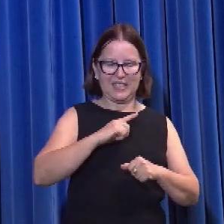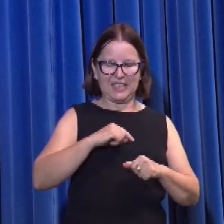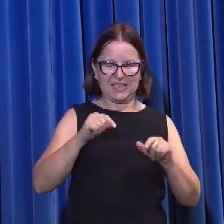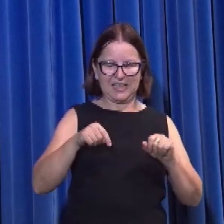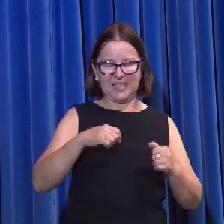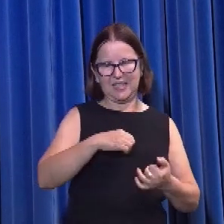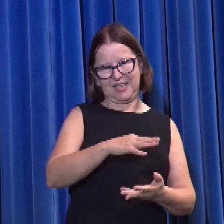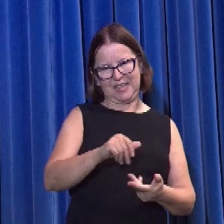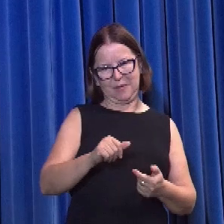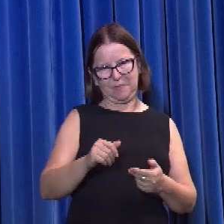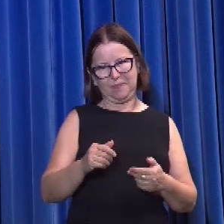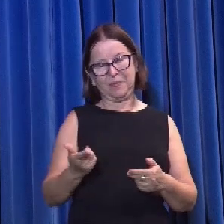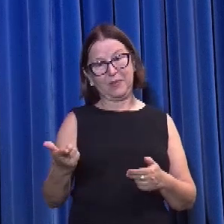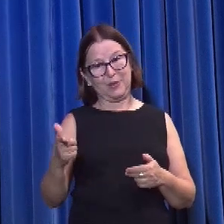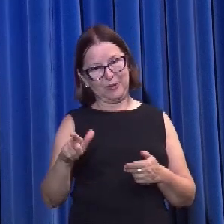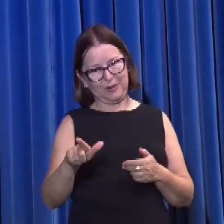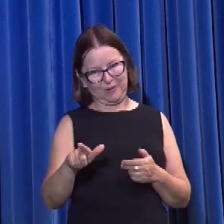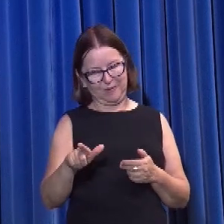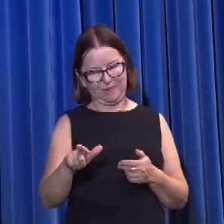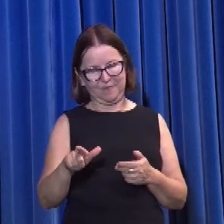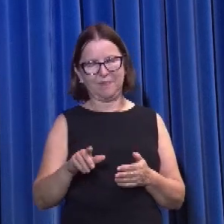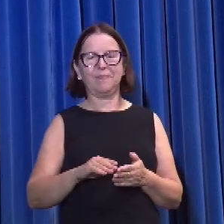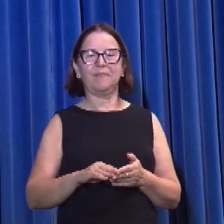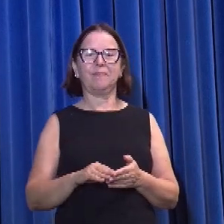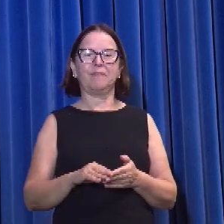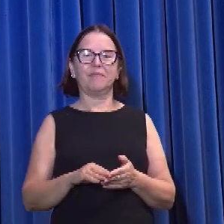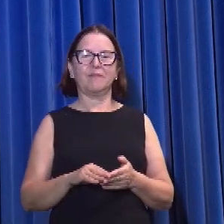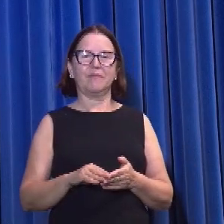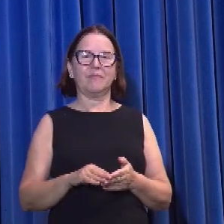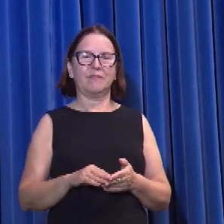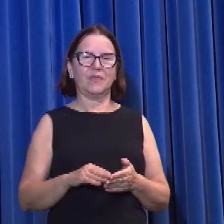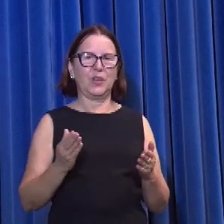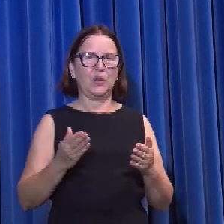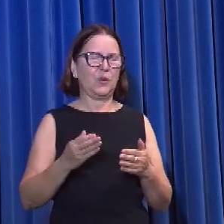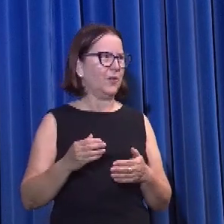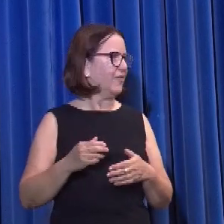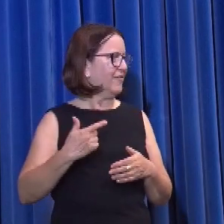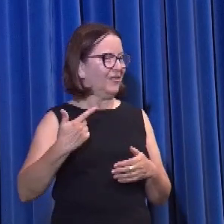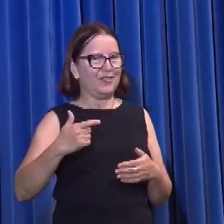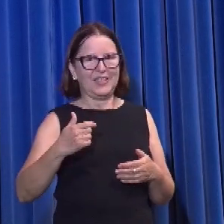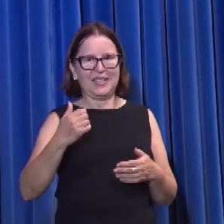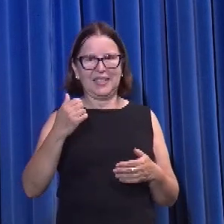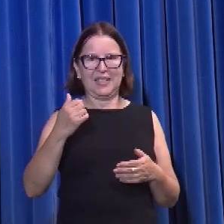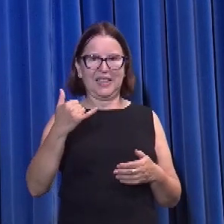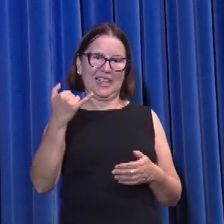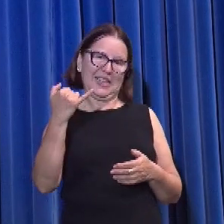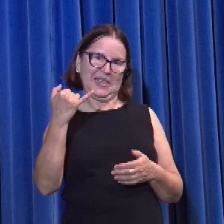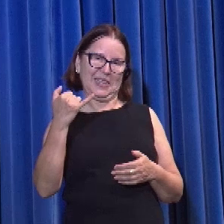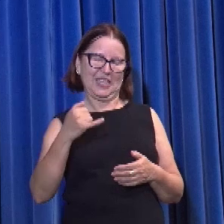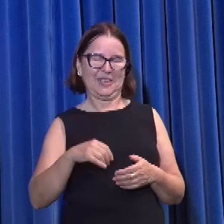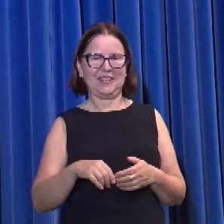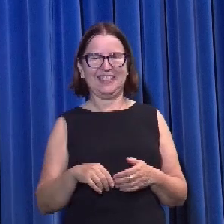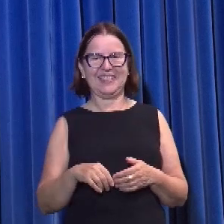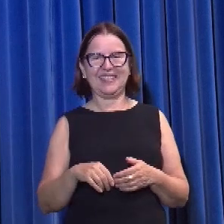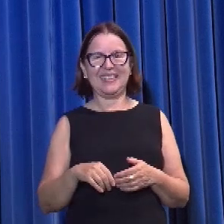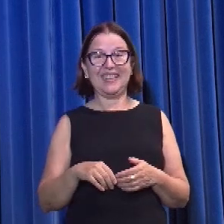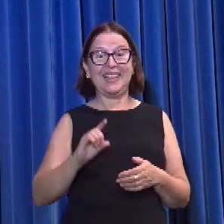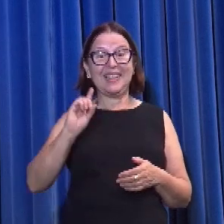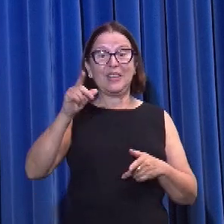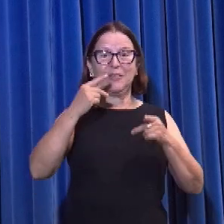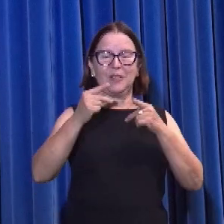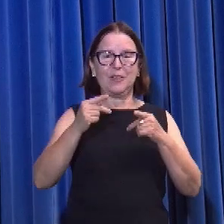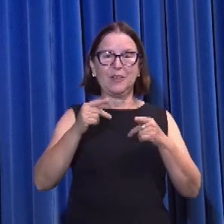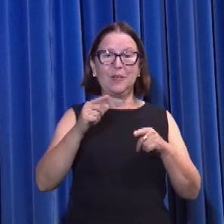terra. Por favor, vamos voltar ainda aqui. Volta aqui. Eu hoje estou sem minha canetinha aqui, mas ele diz assim: porque tu és